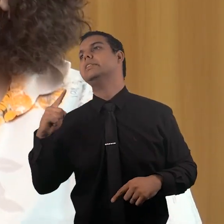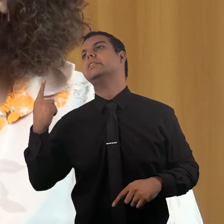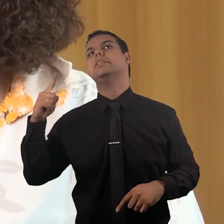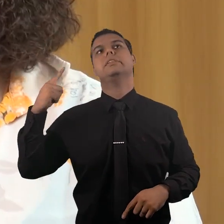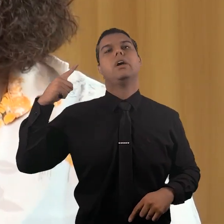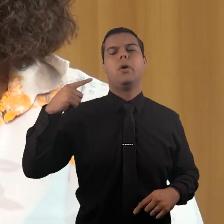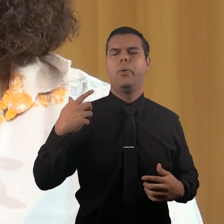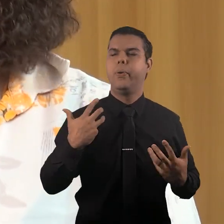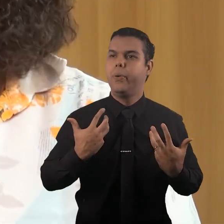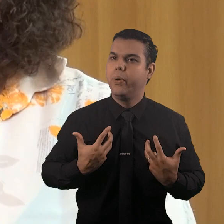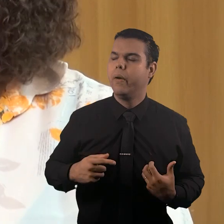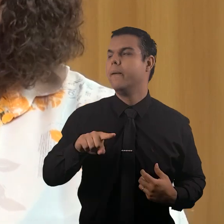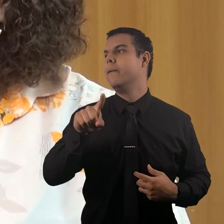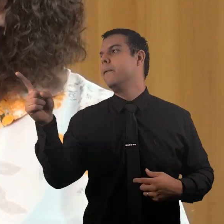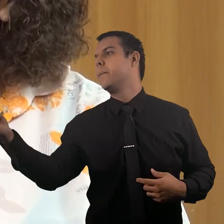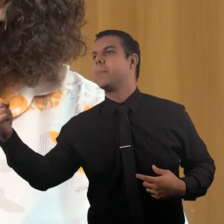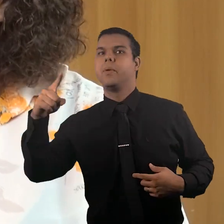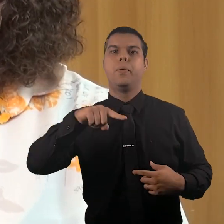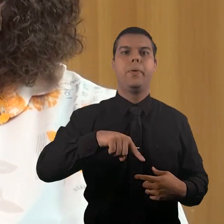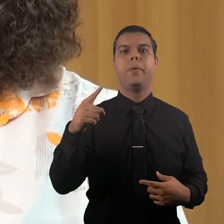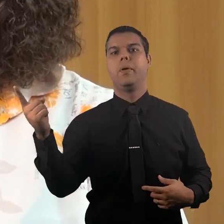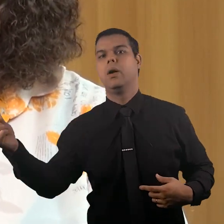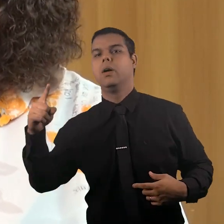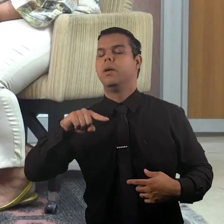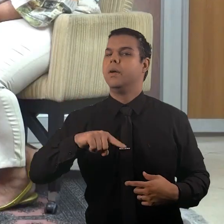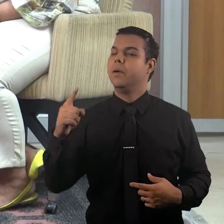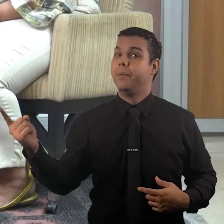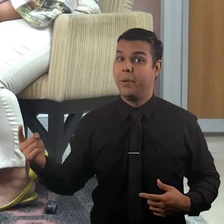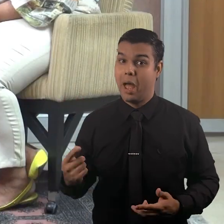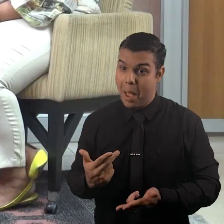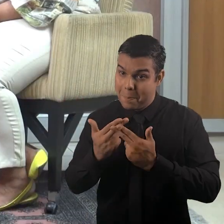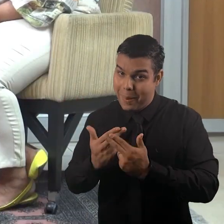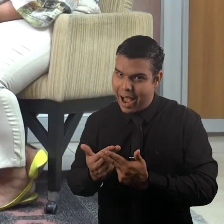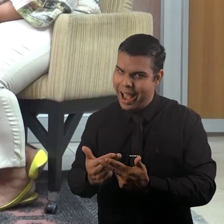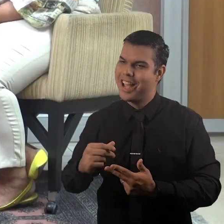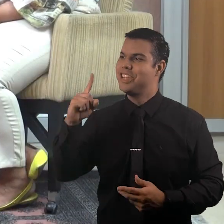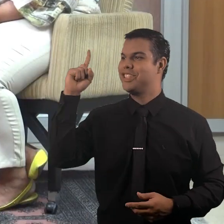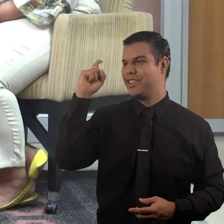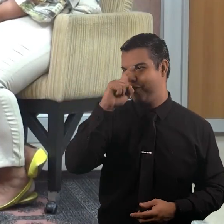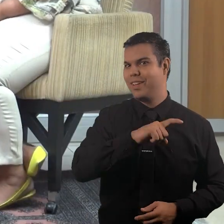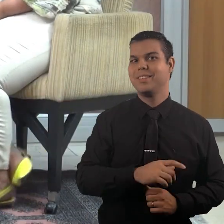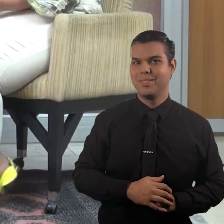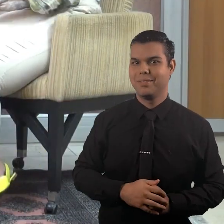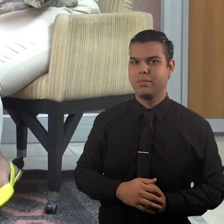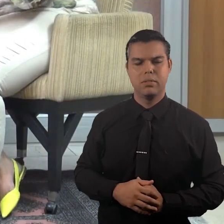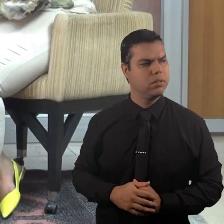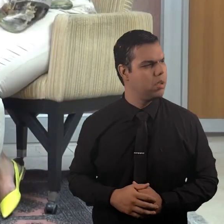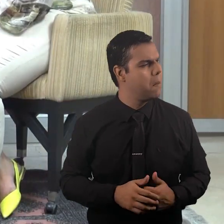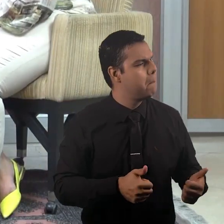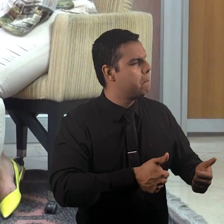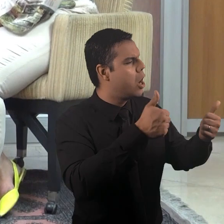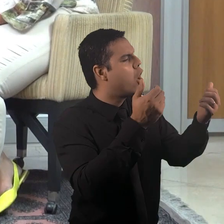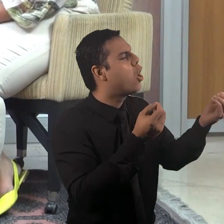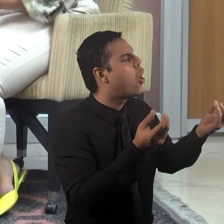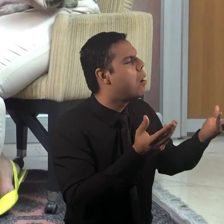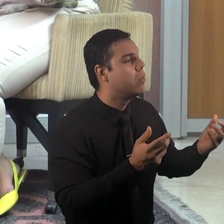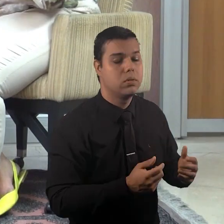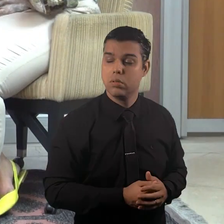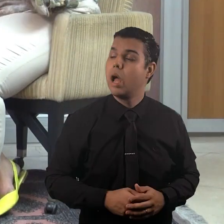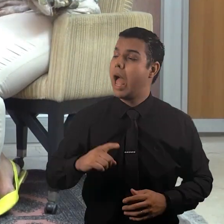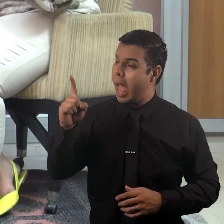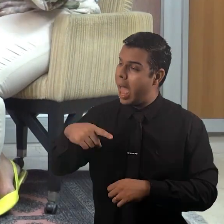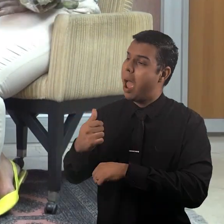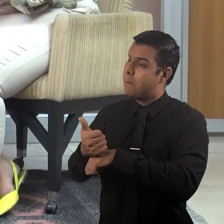vai para o outro lado do mundo. É cansativo para o paciente ser paciente. Teria um caminho para melhorar essa situação? Tem, é a navegação do paciente,